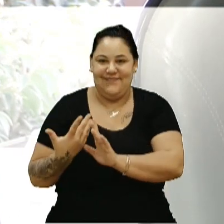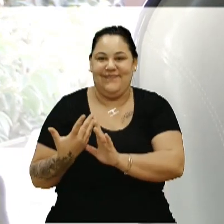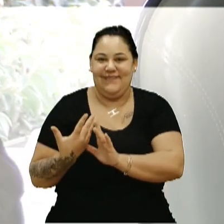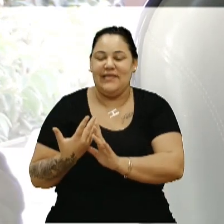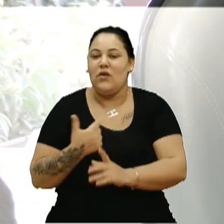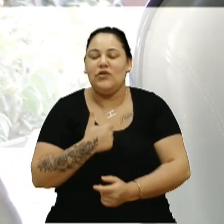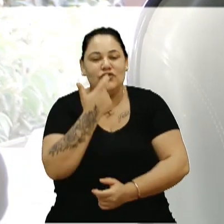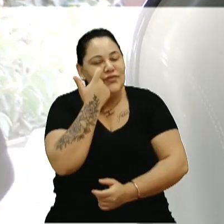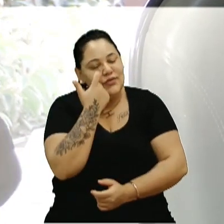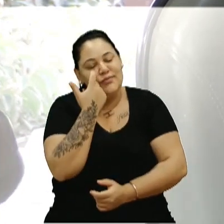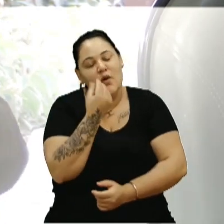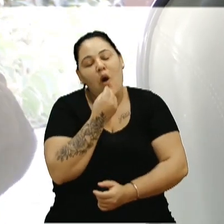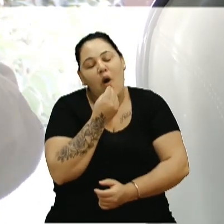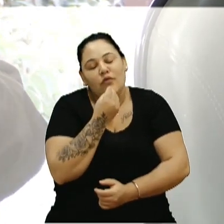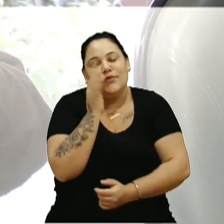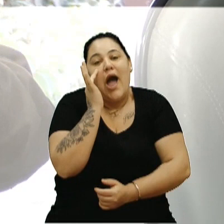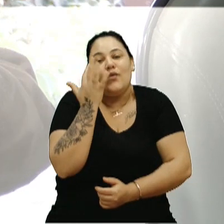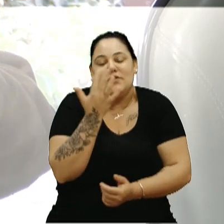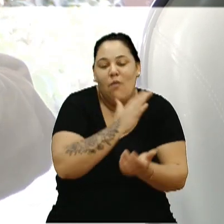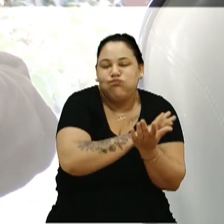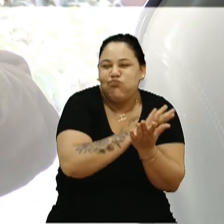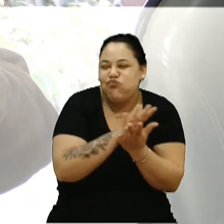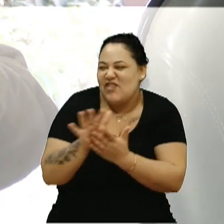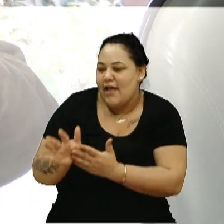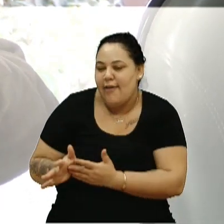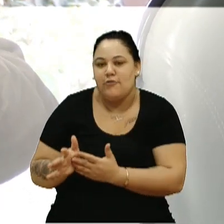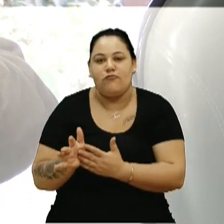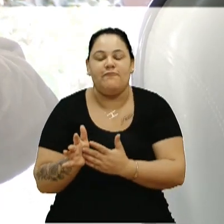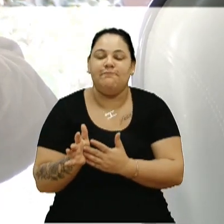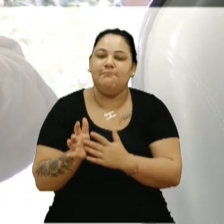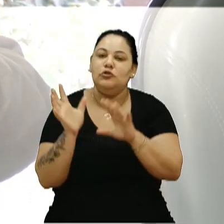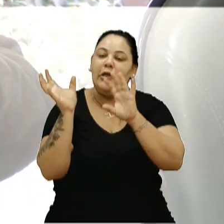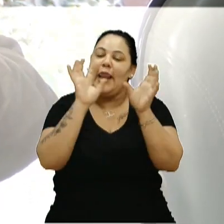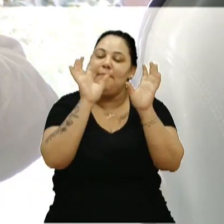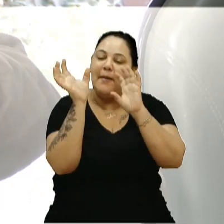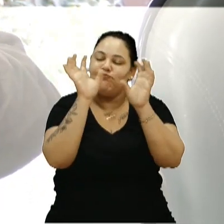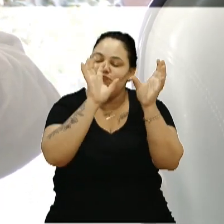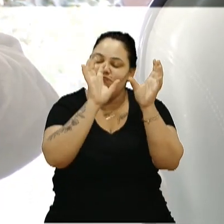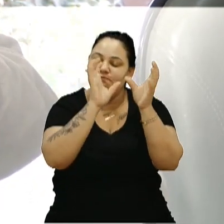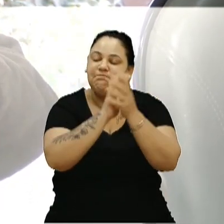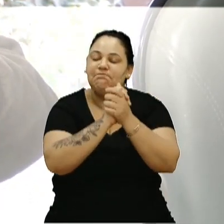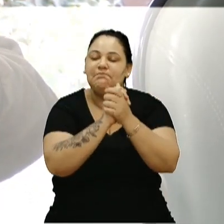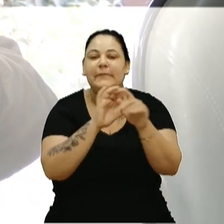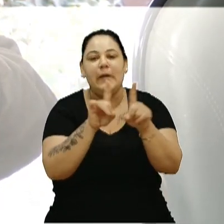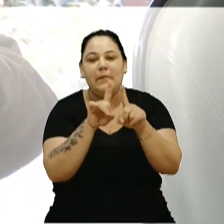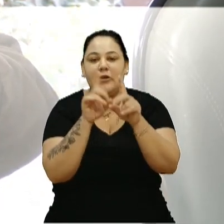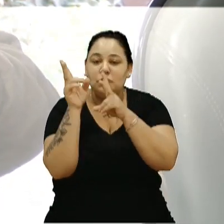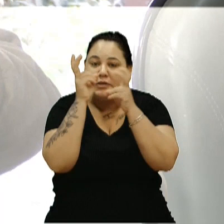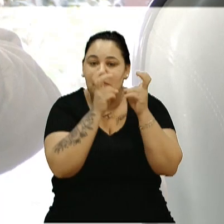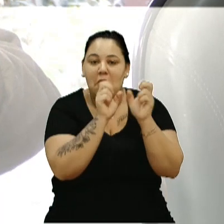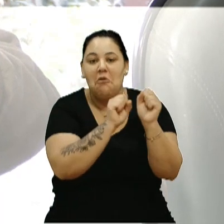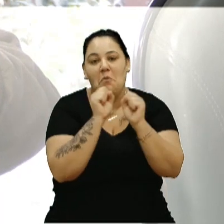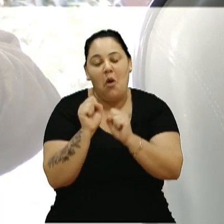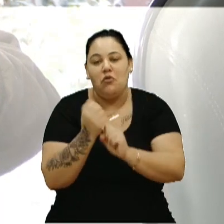que ocasionou no nosso estado do Rio Grande do Sul, dessa situação climática, e a gente tem percebido que pode, de uma